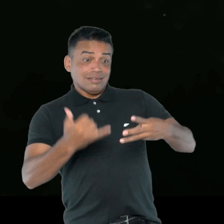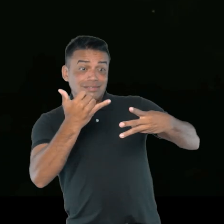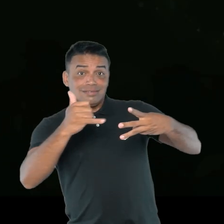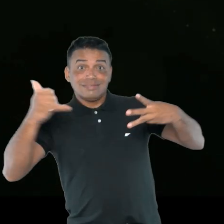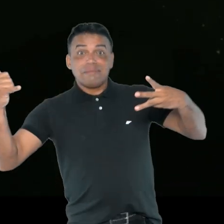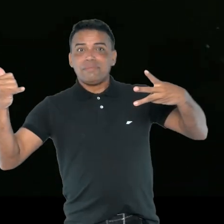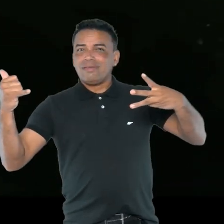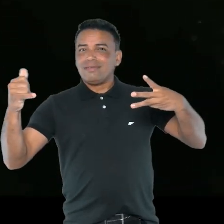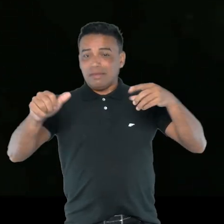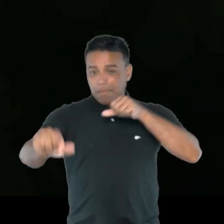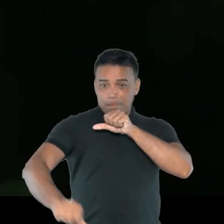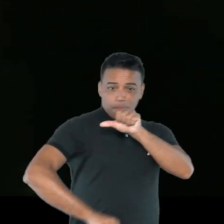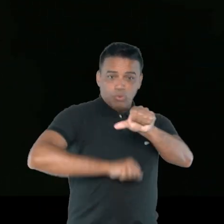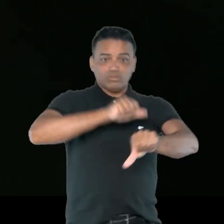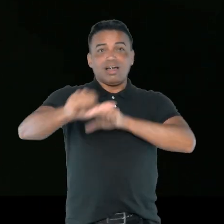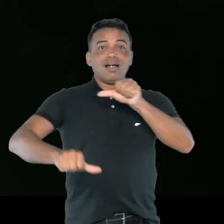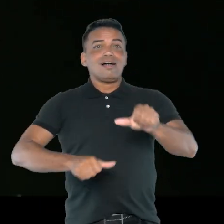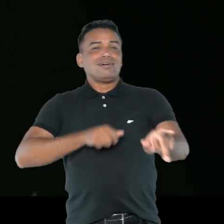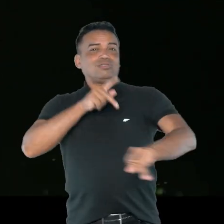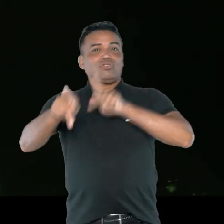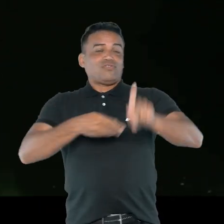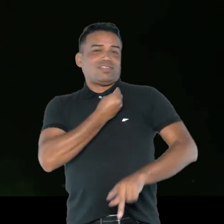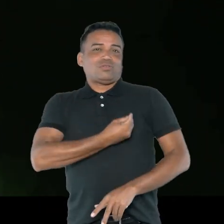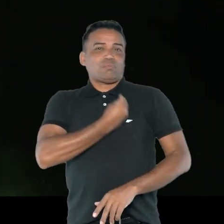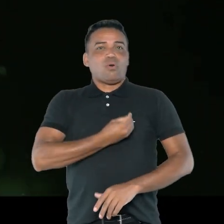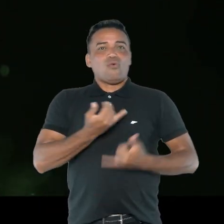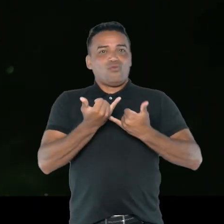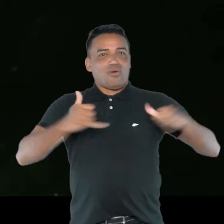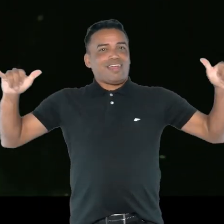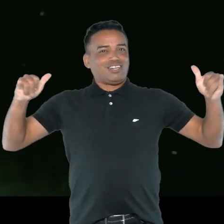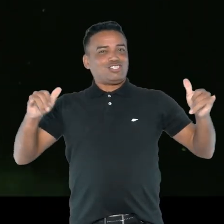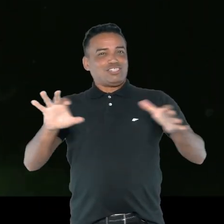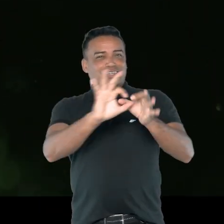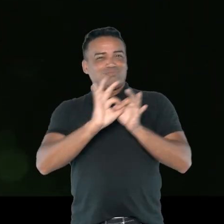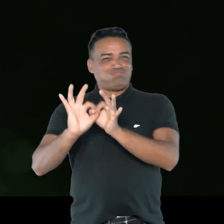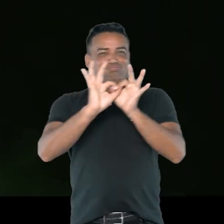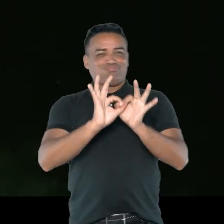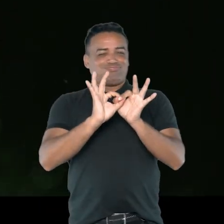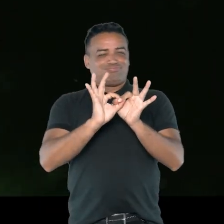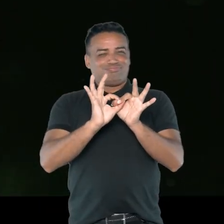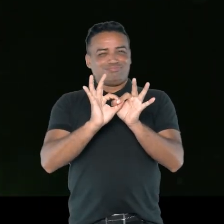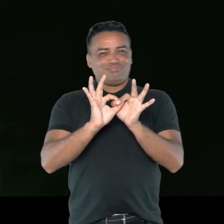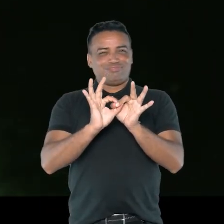CEMIG, transformando vidas com a nossa energia.